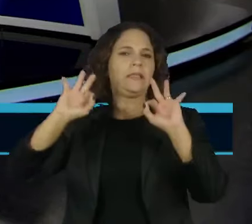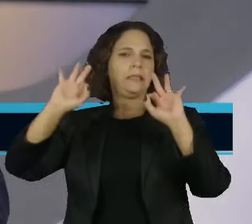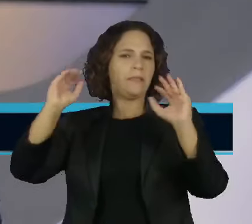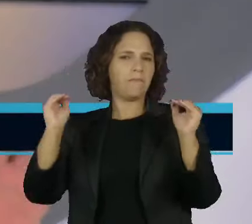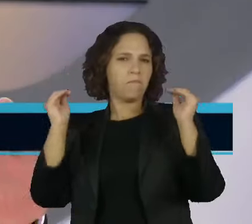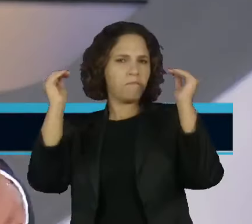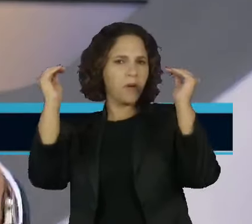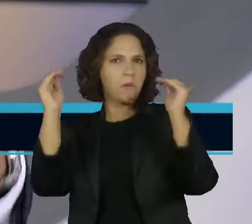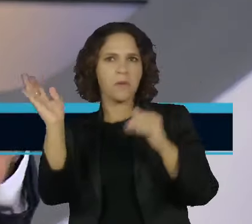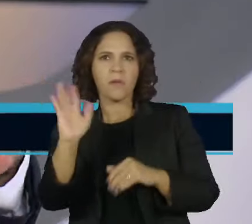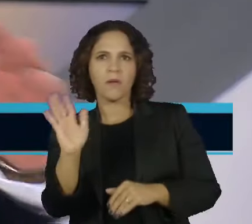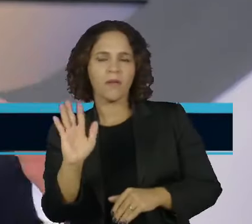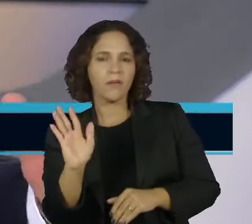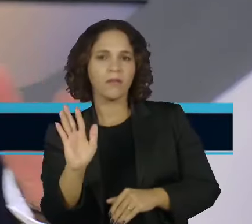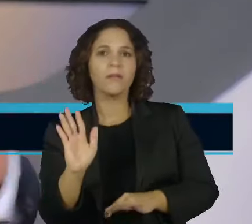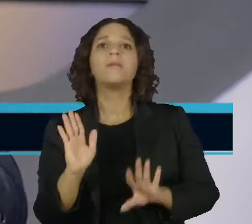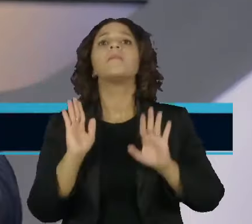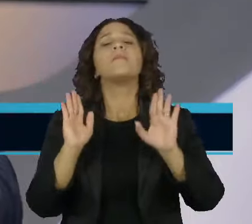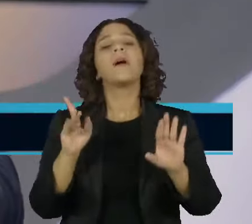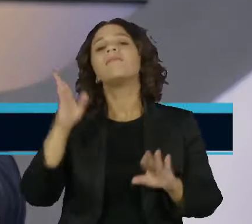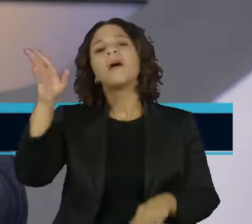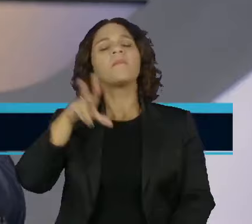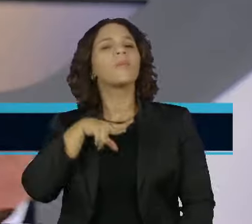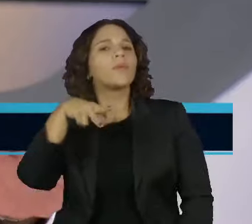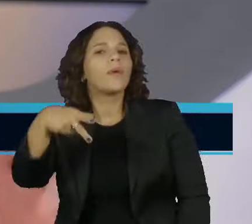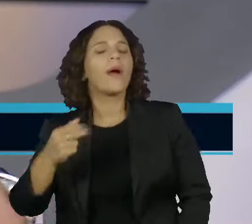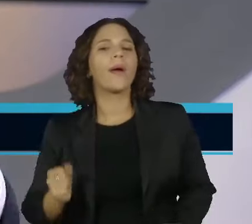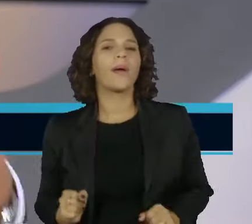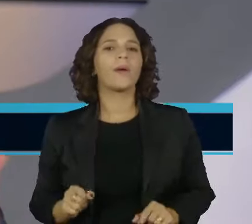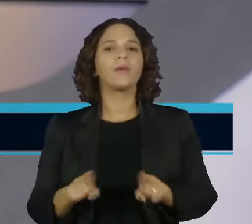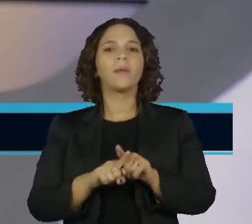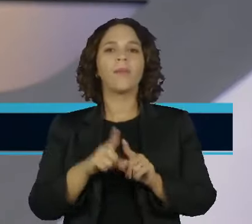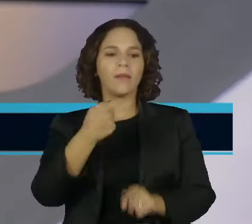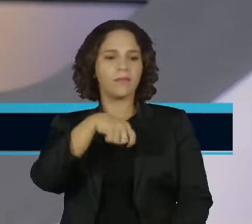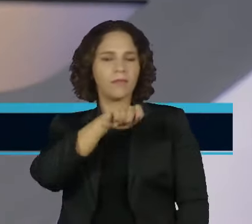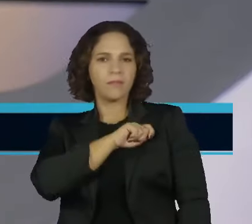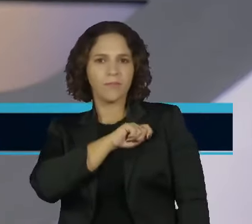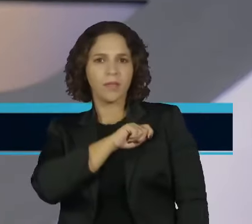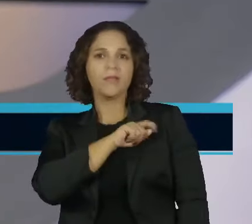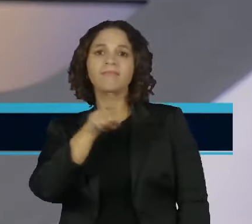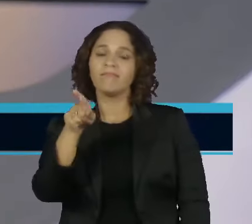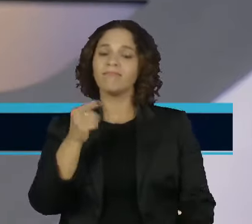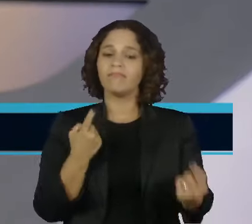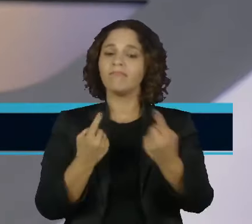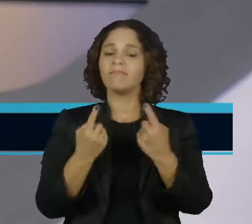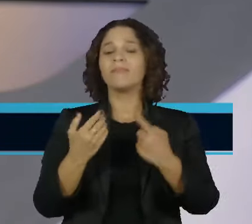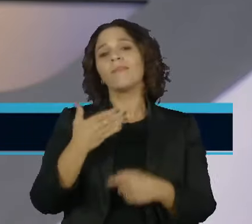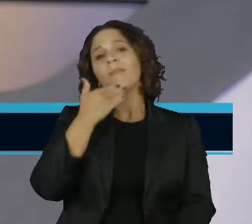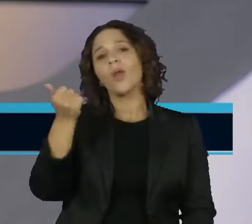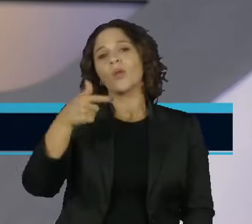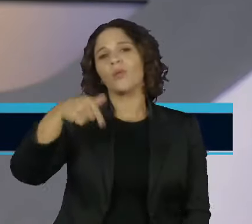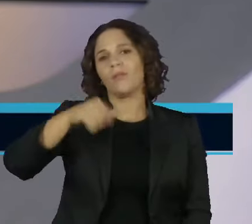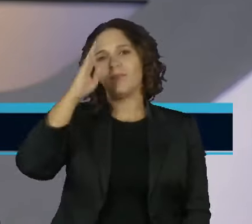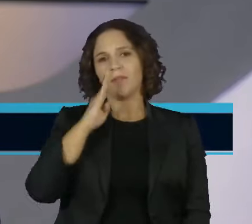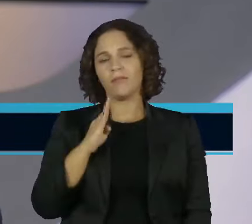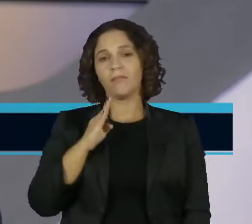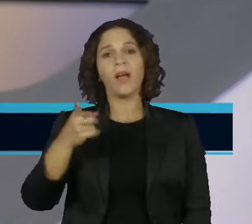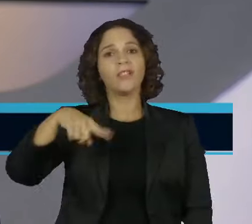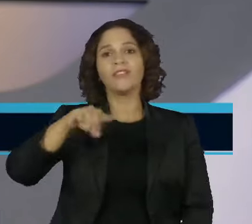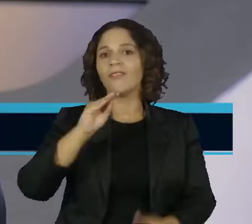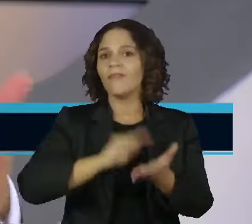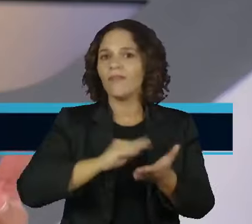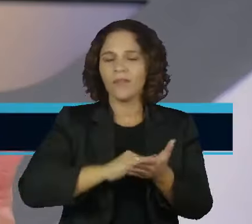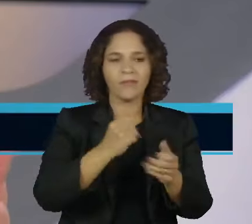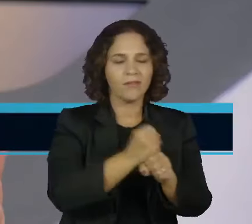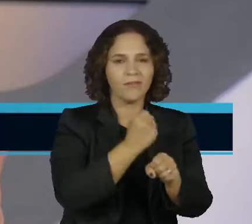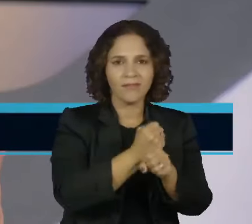alemãs, que são show. Basta, você vai a Portugal, você vai à Espanha, as estradas são muito melhores. Então, a gente deixa de construir as estradas,